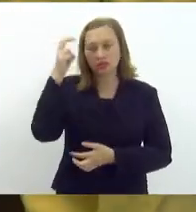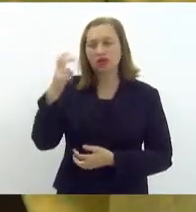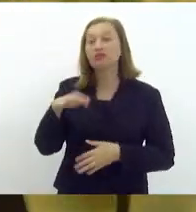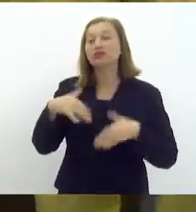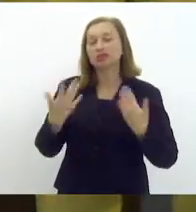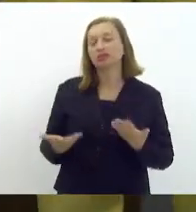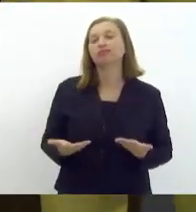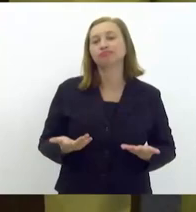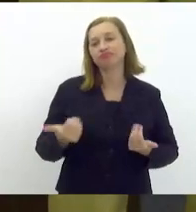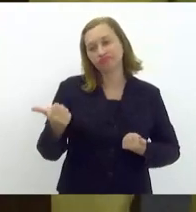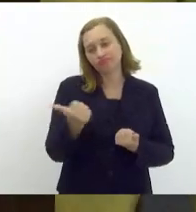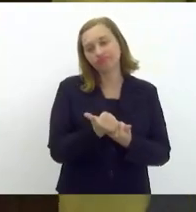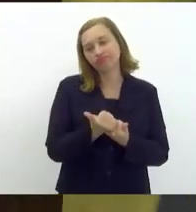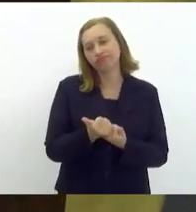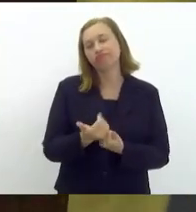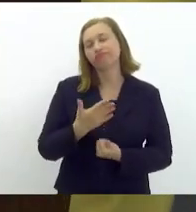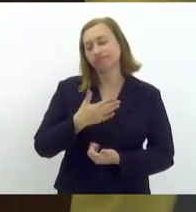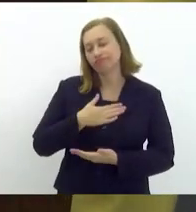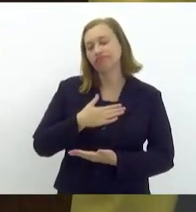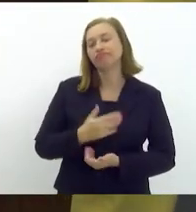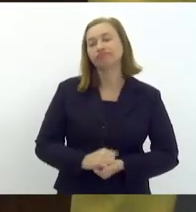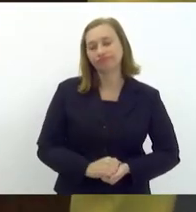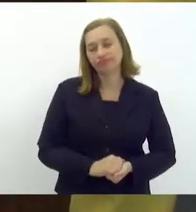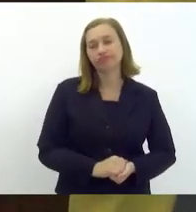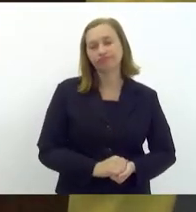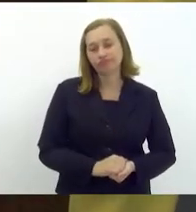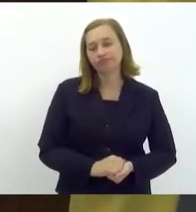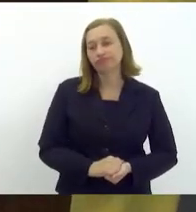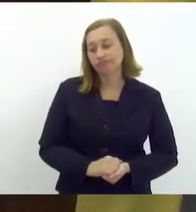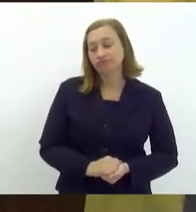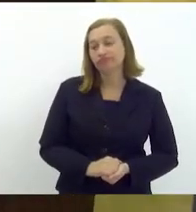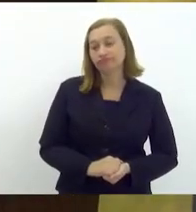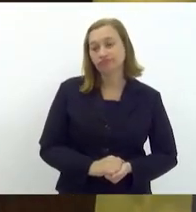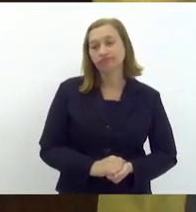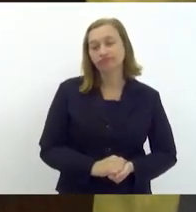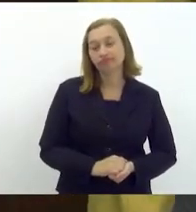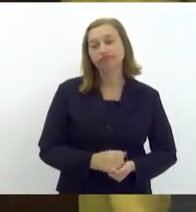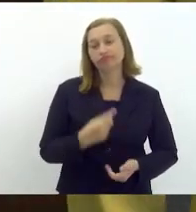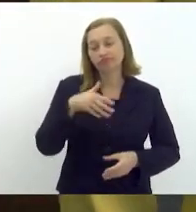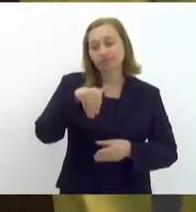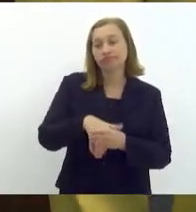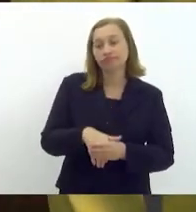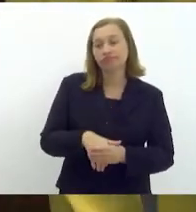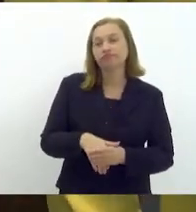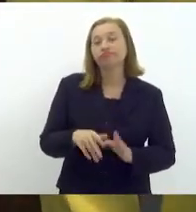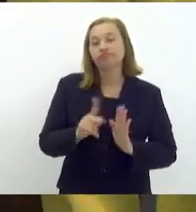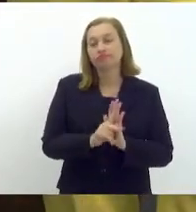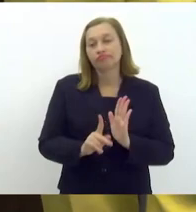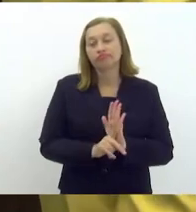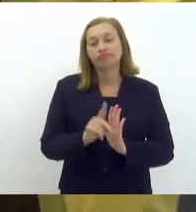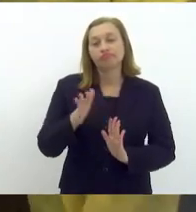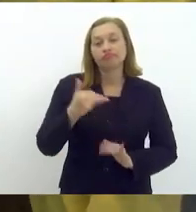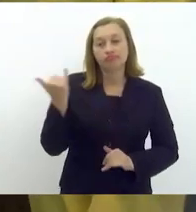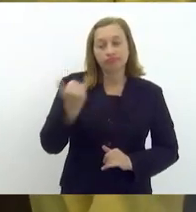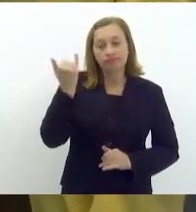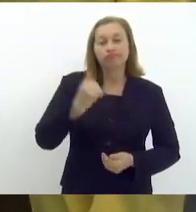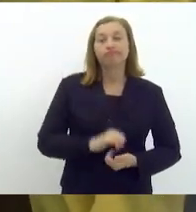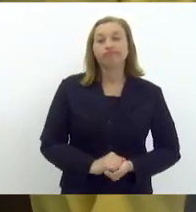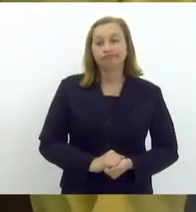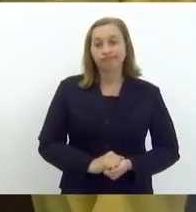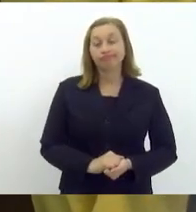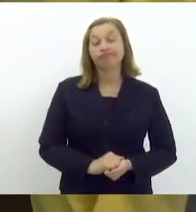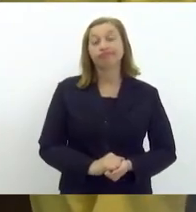pode contar certamente com o nosso apoio e com o nosso Voto para esse projeto que é muito meritório